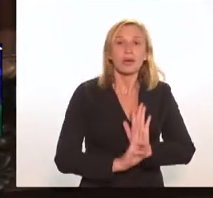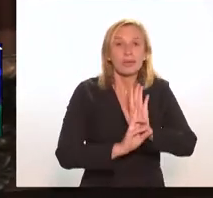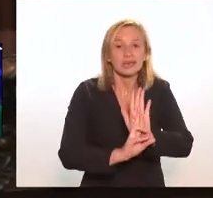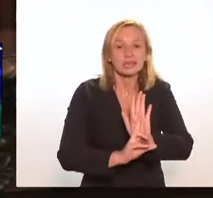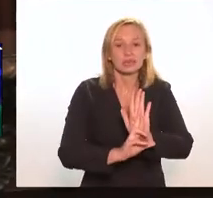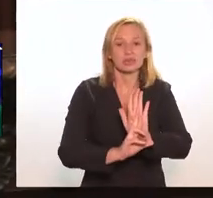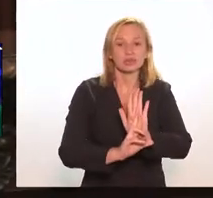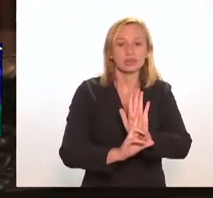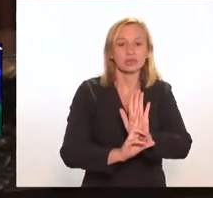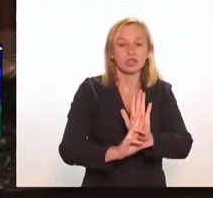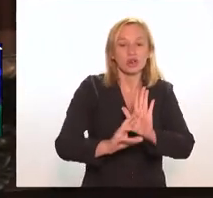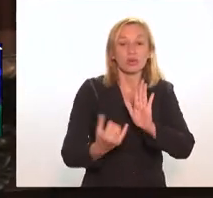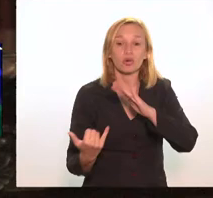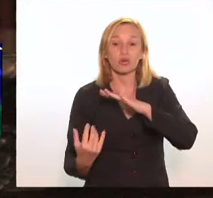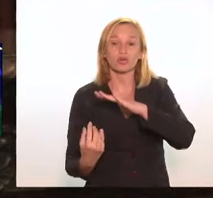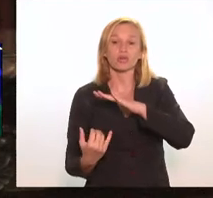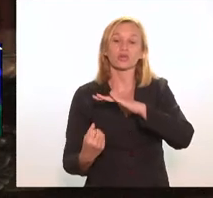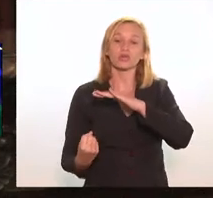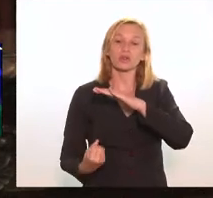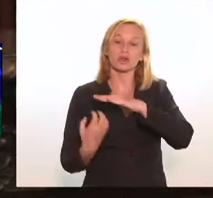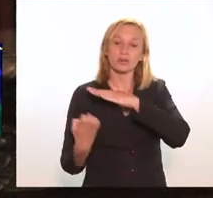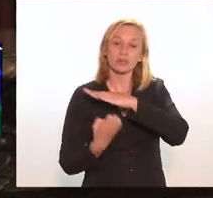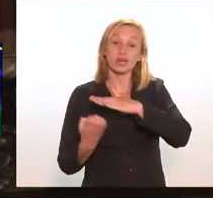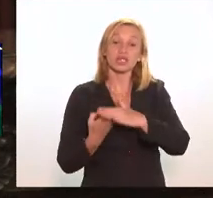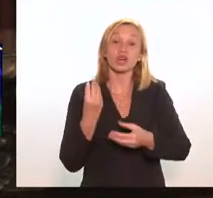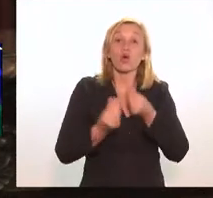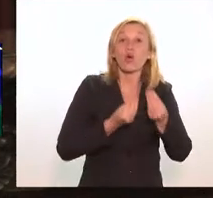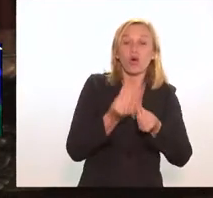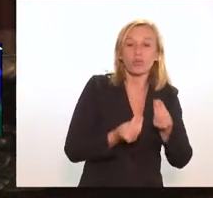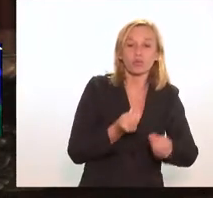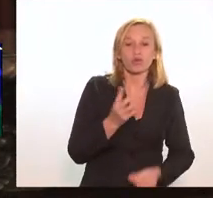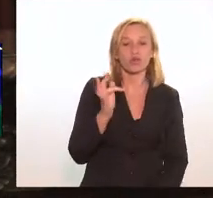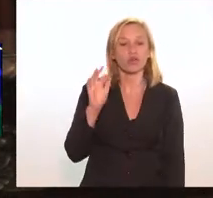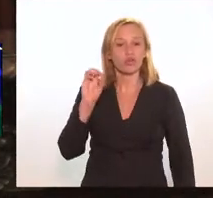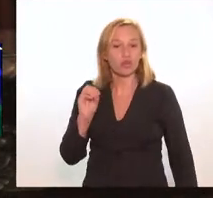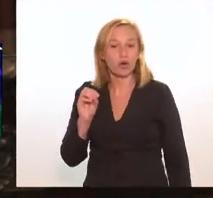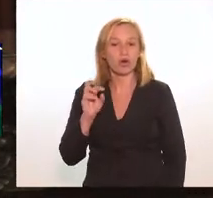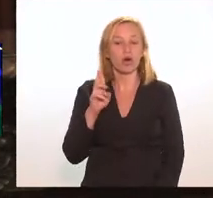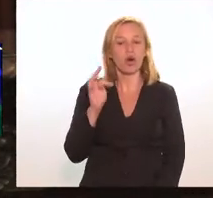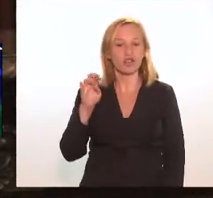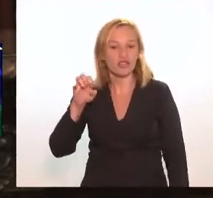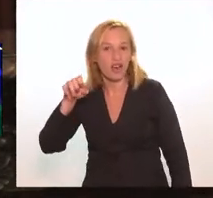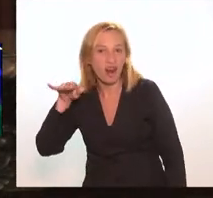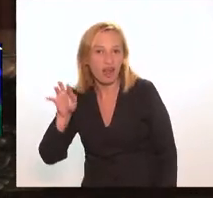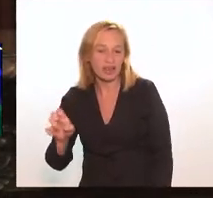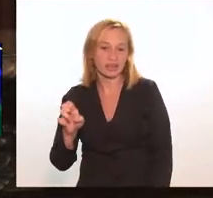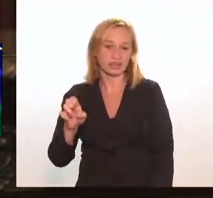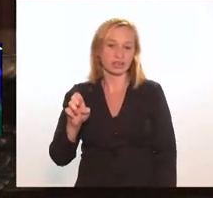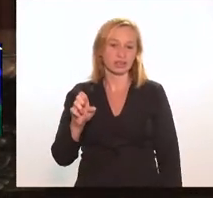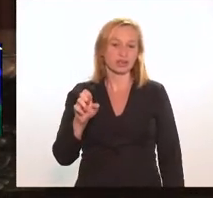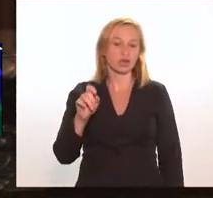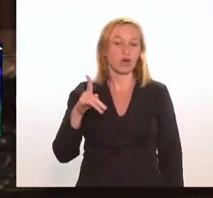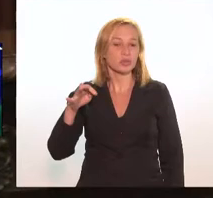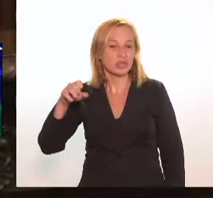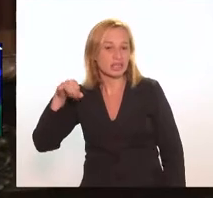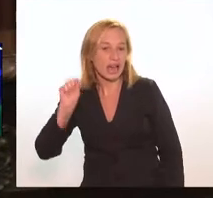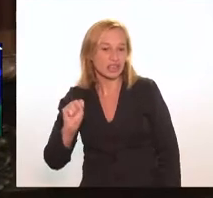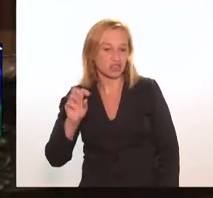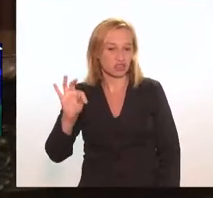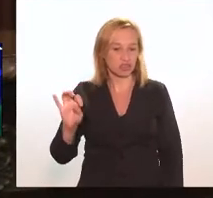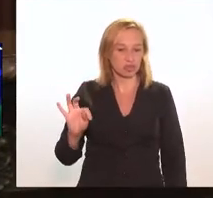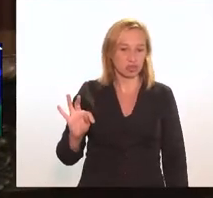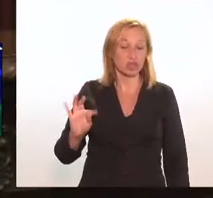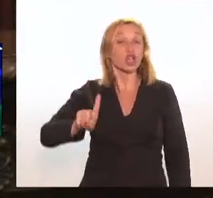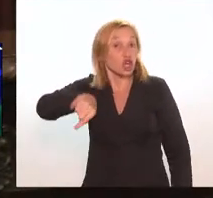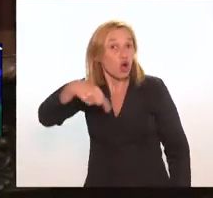representados por fundações como Ford, Rockefeller, Open Society